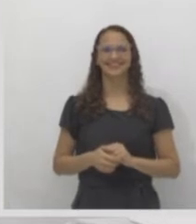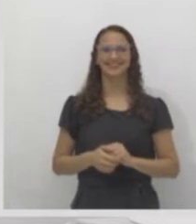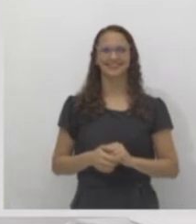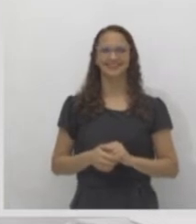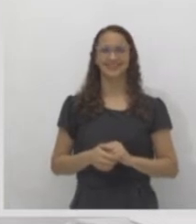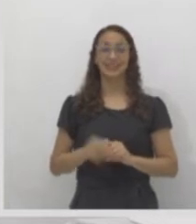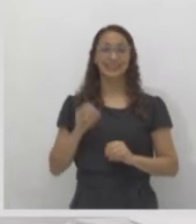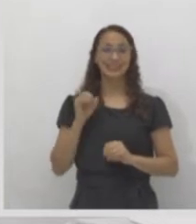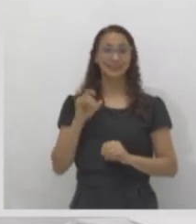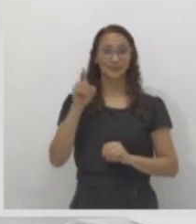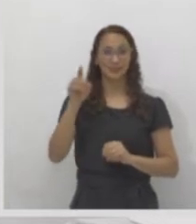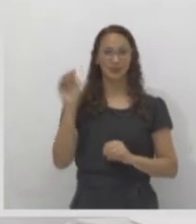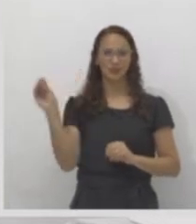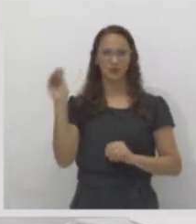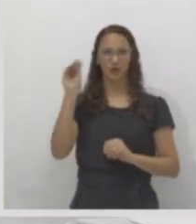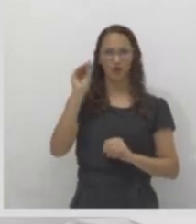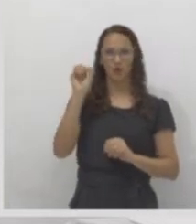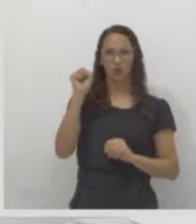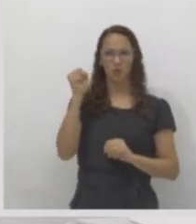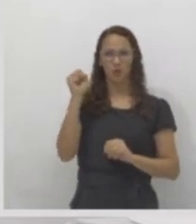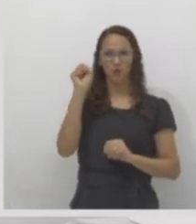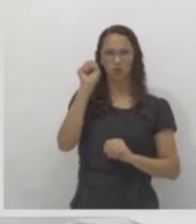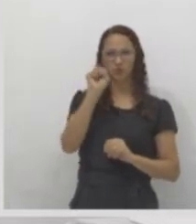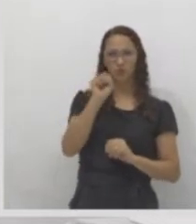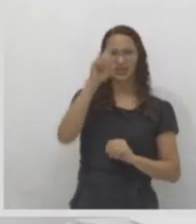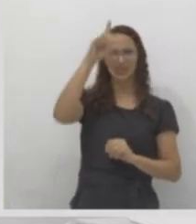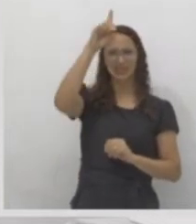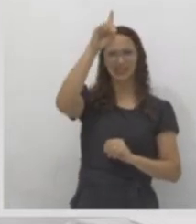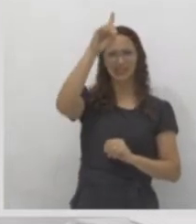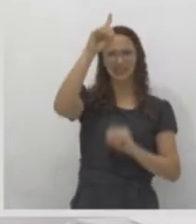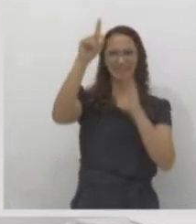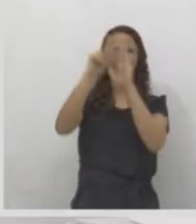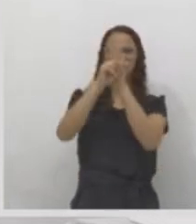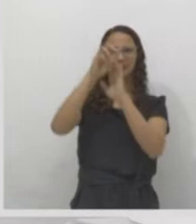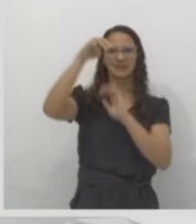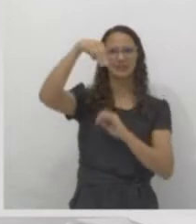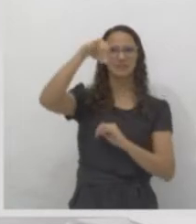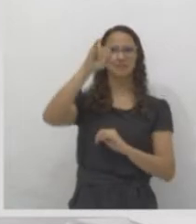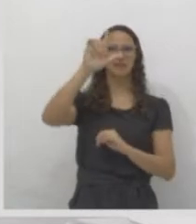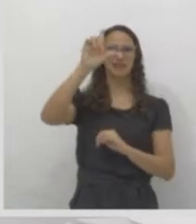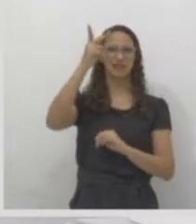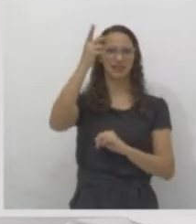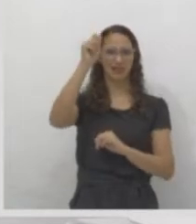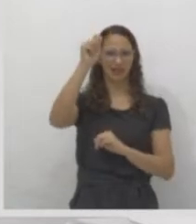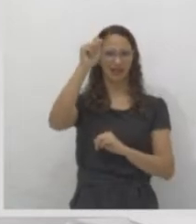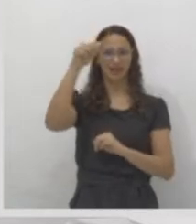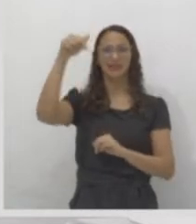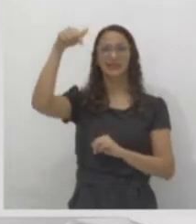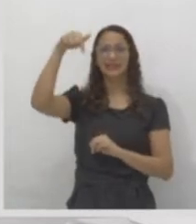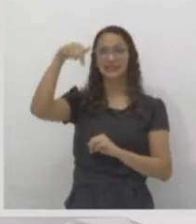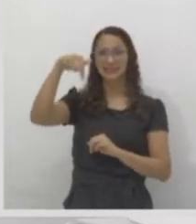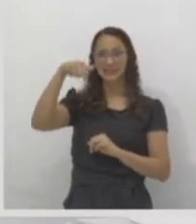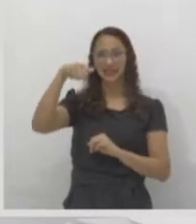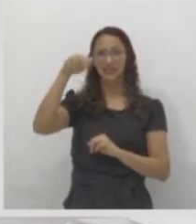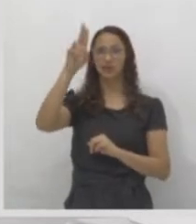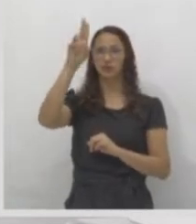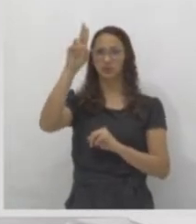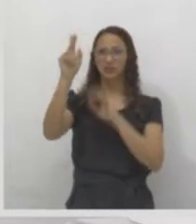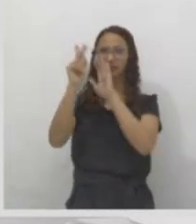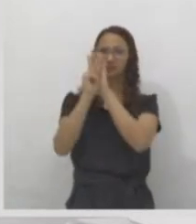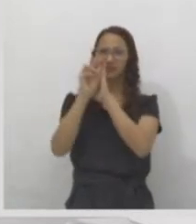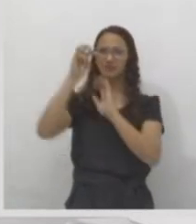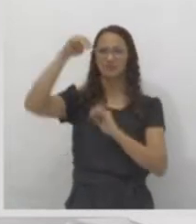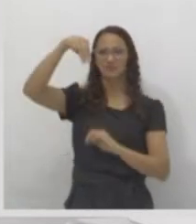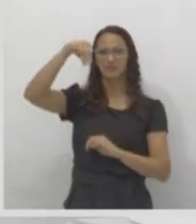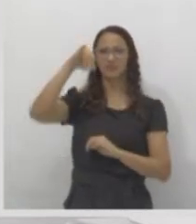Se você colocou o 8 na dezena de milhar, o 7 na unidade de milhar, o 2